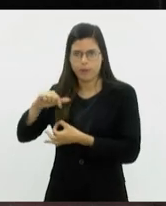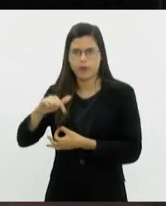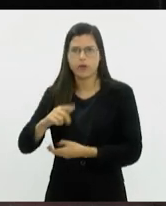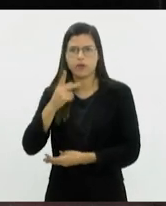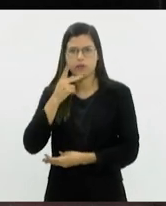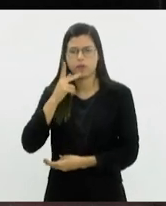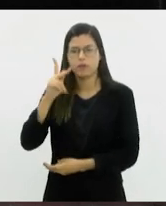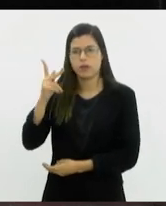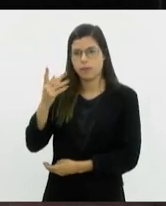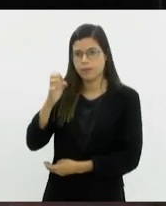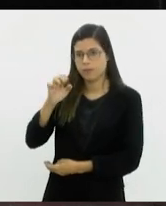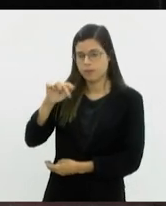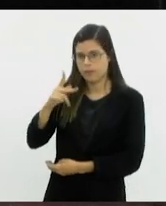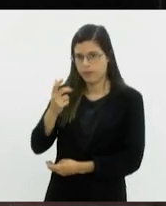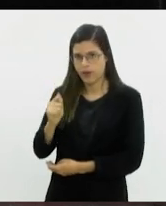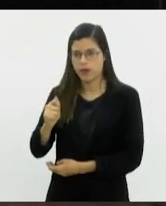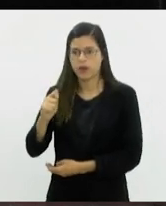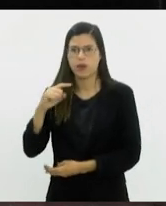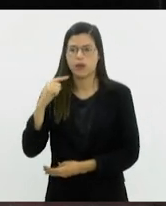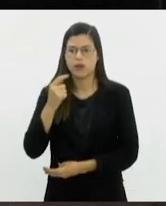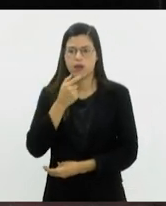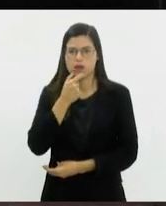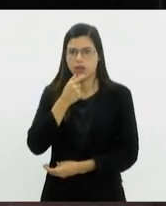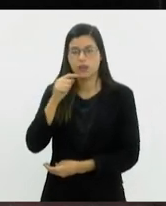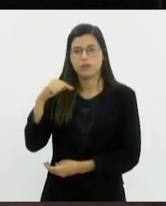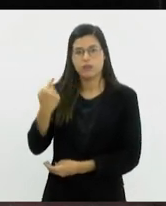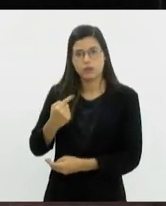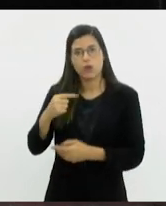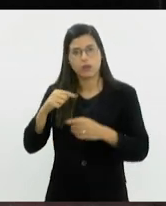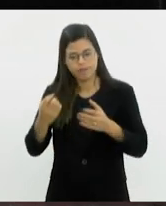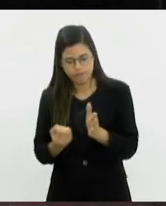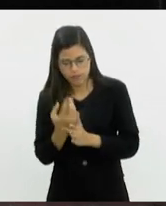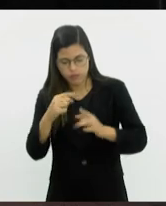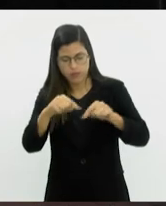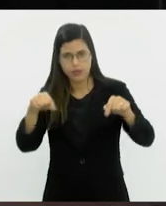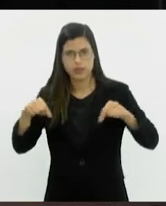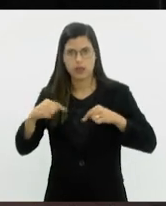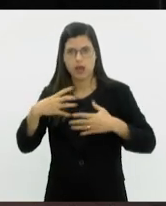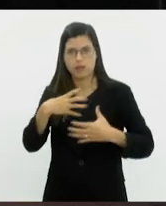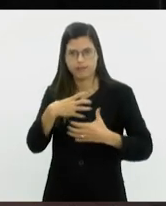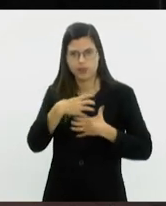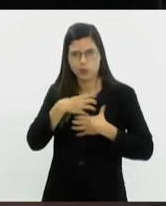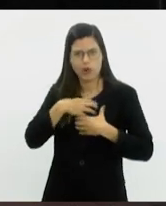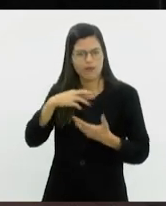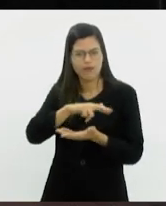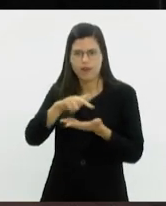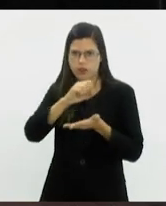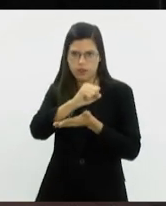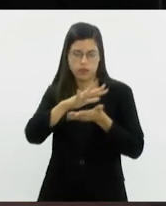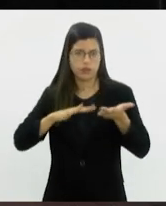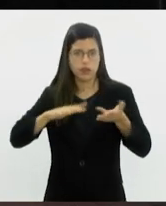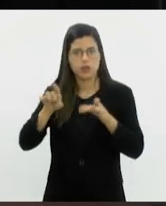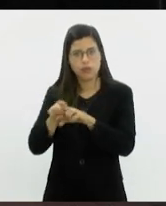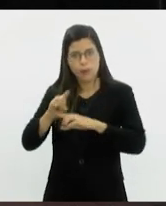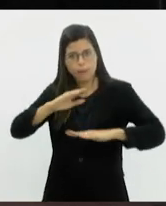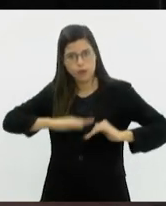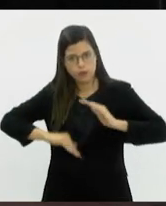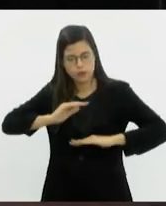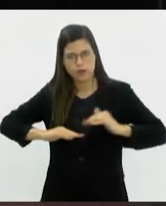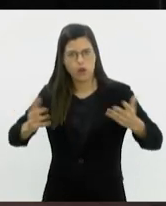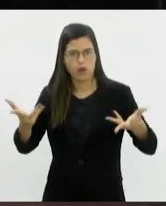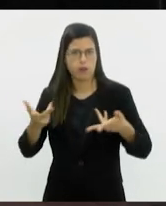Penha, onde a gente colocou uma sala sensorial com várias atividades, com profissionais capacitados para